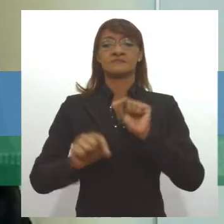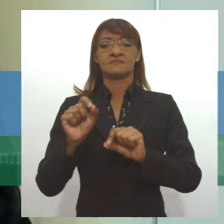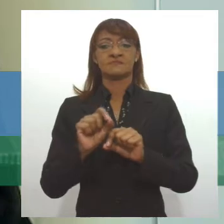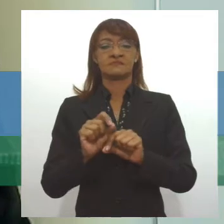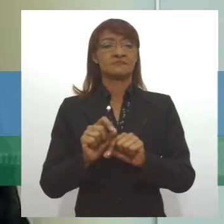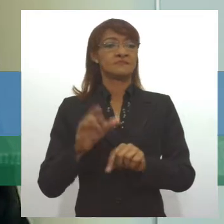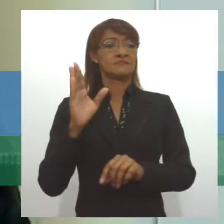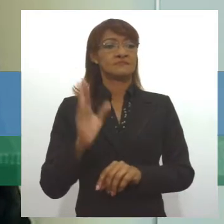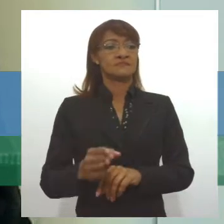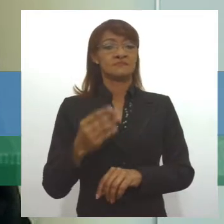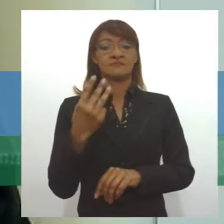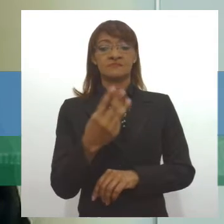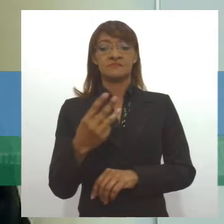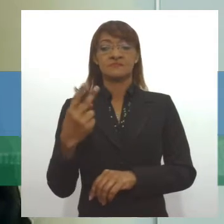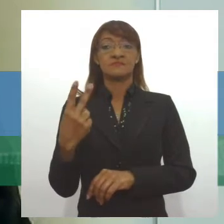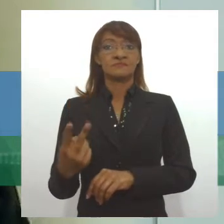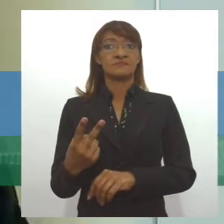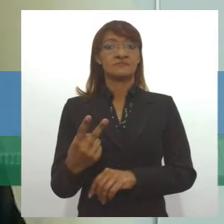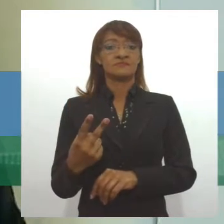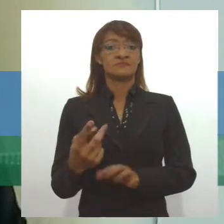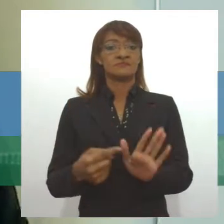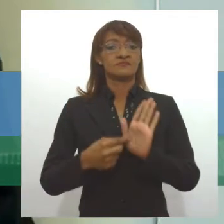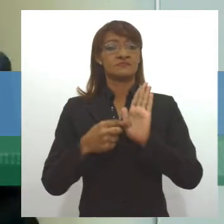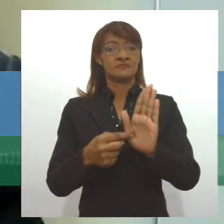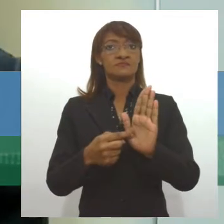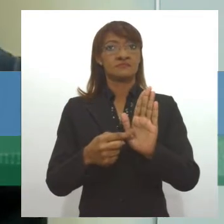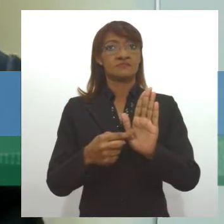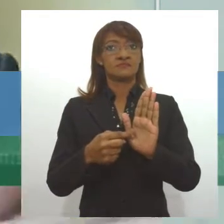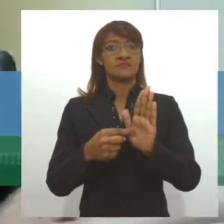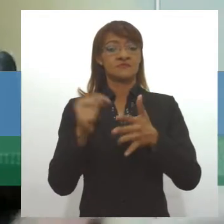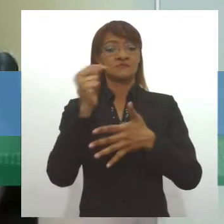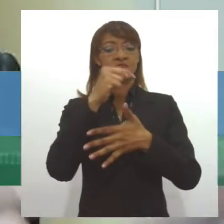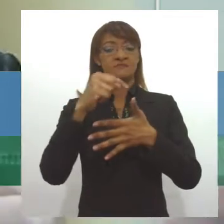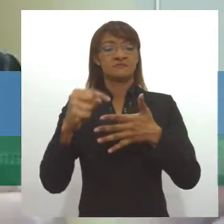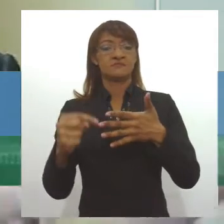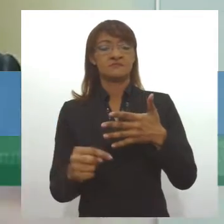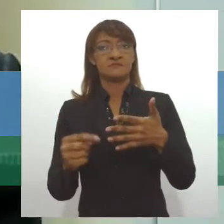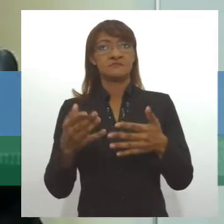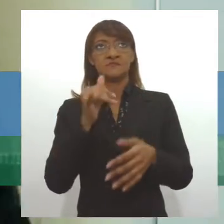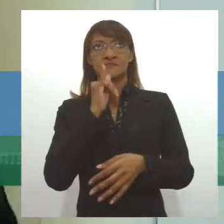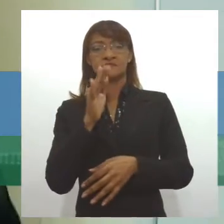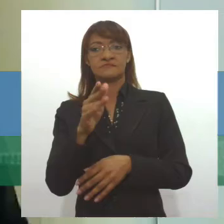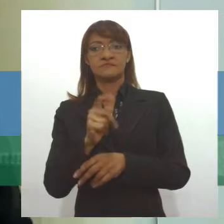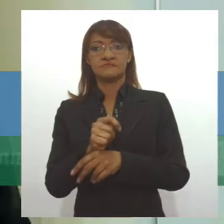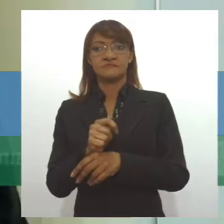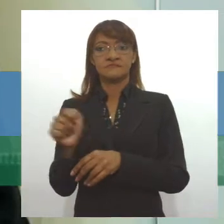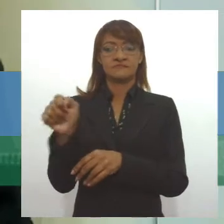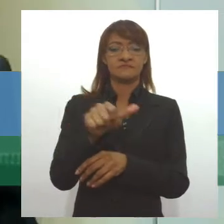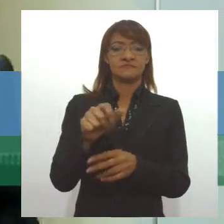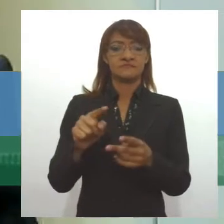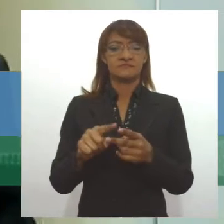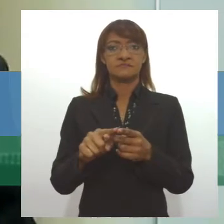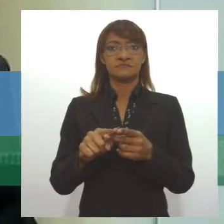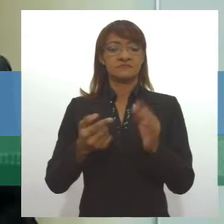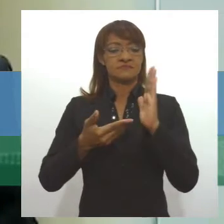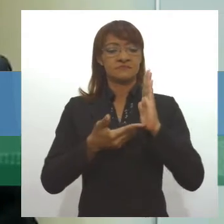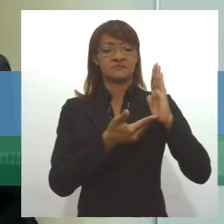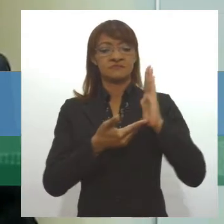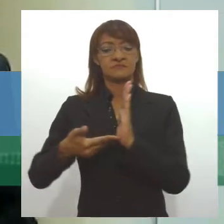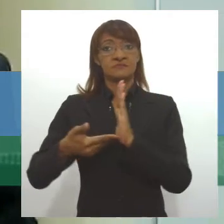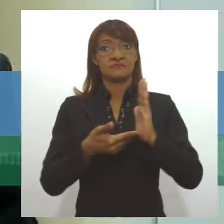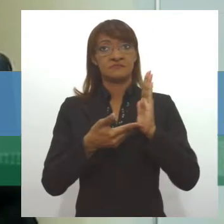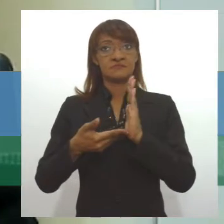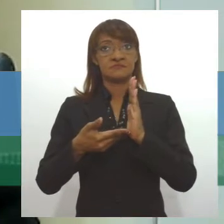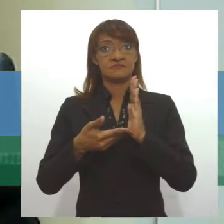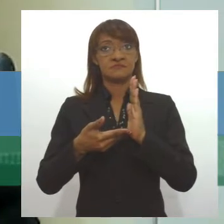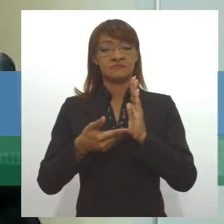32 itens, indicando claramente. Temos auxílio, vamos dizer, auxílio é creche, ele tem um auxílio, só que tem um